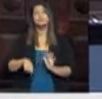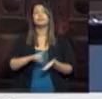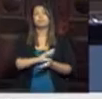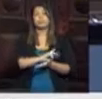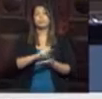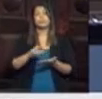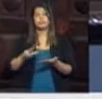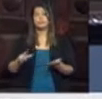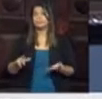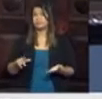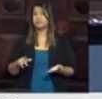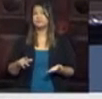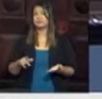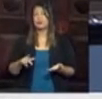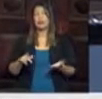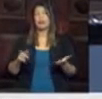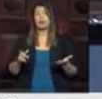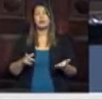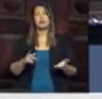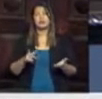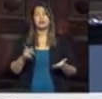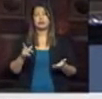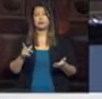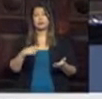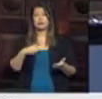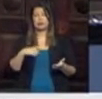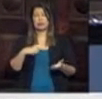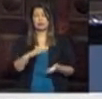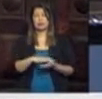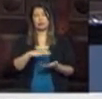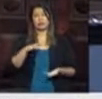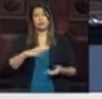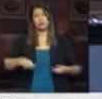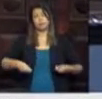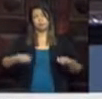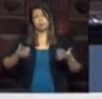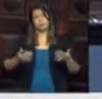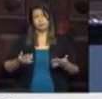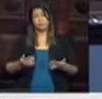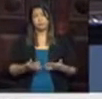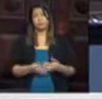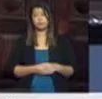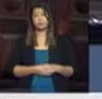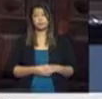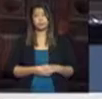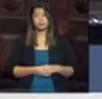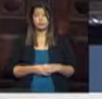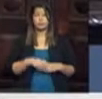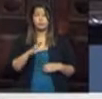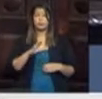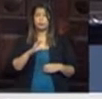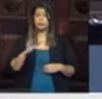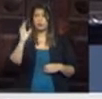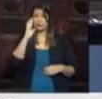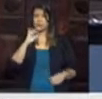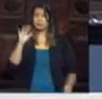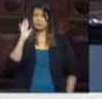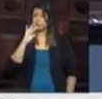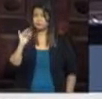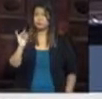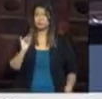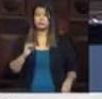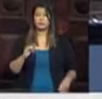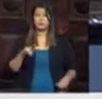ser descontado do número global. Mas não computaram as renúncias efetivas oriundas